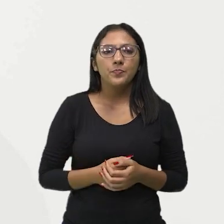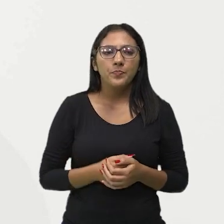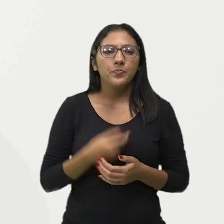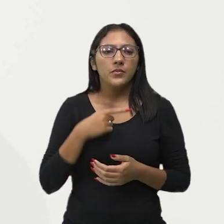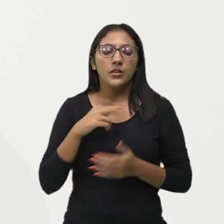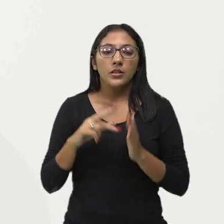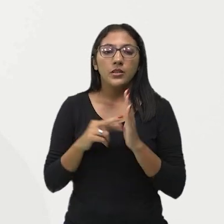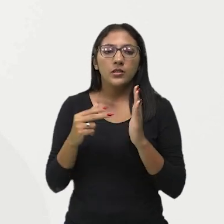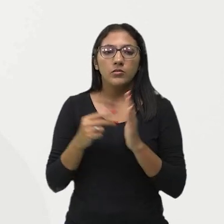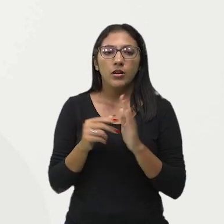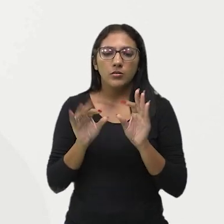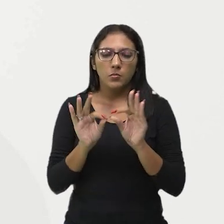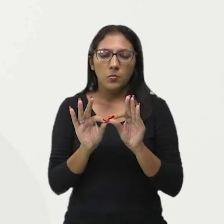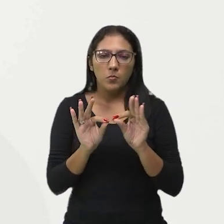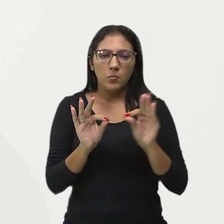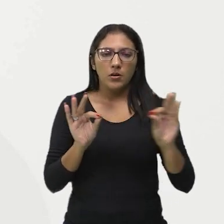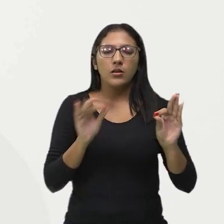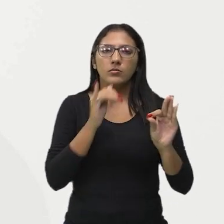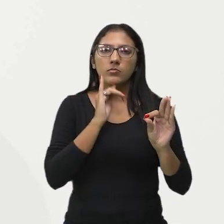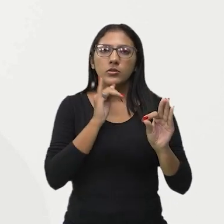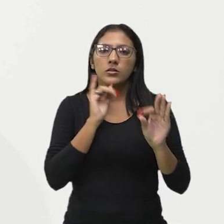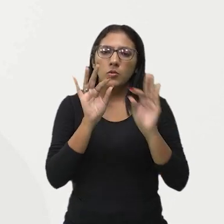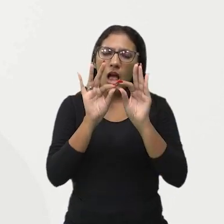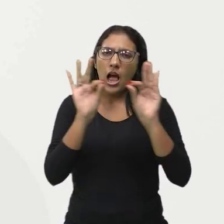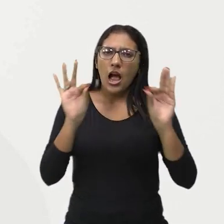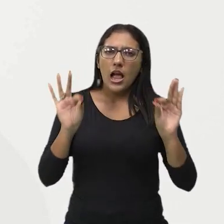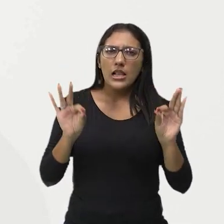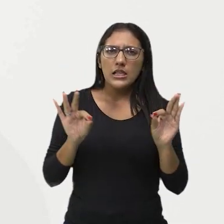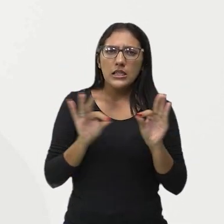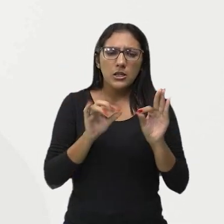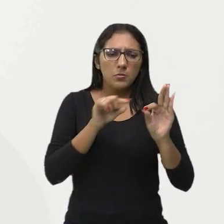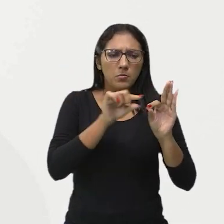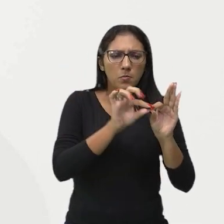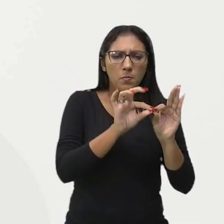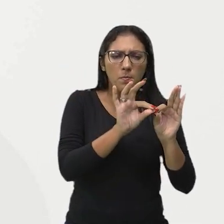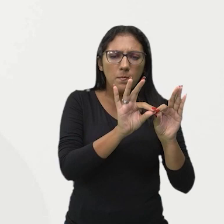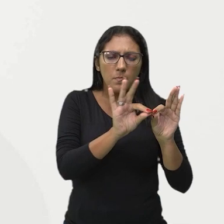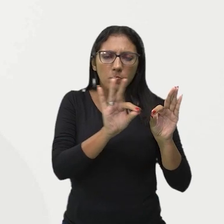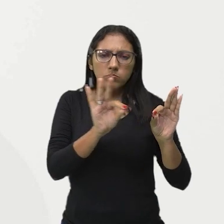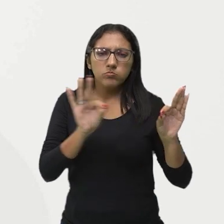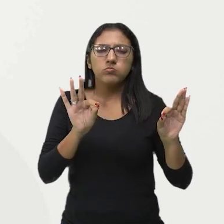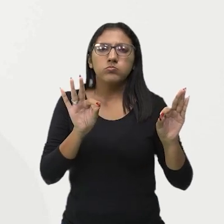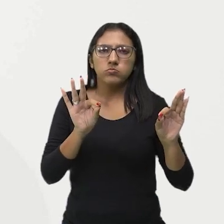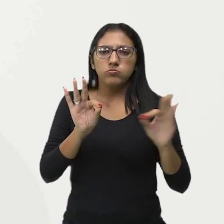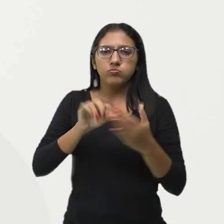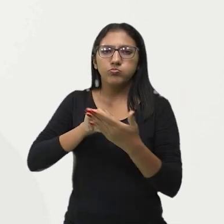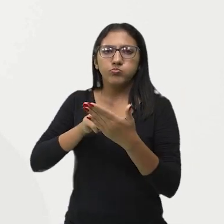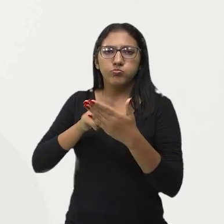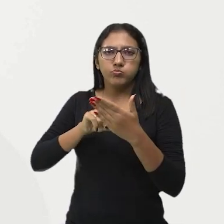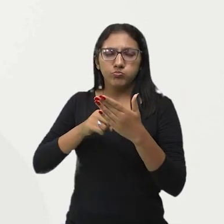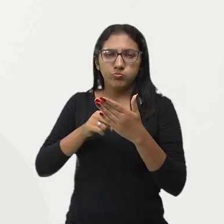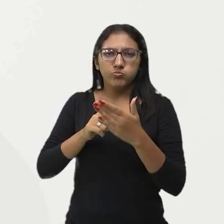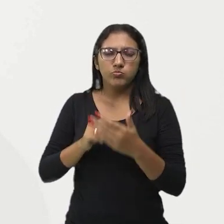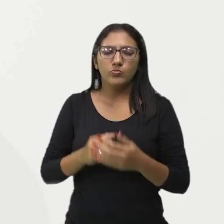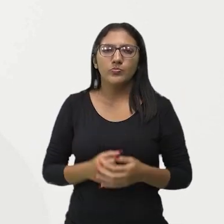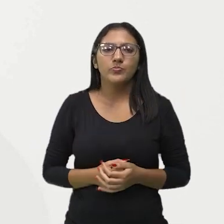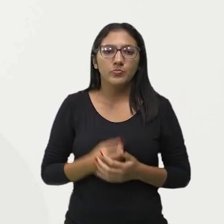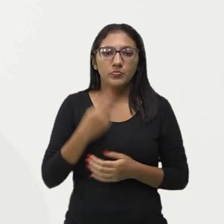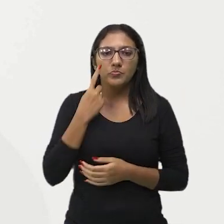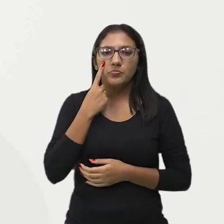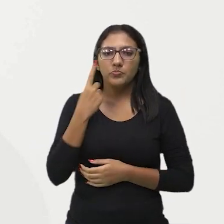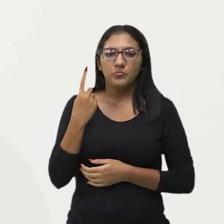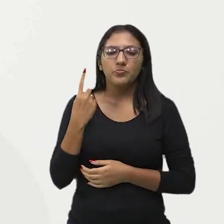circunferência até o centro. O raio é o segmento que sai do centro, da extremidade até